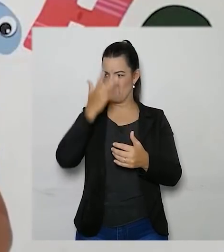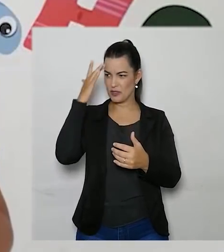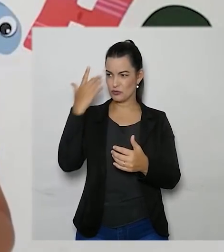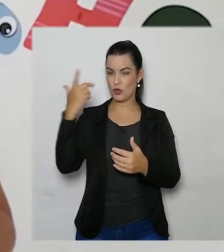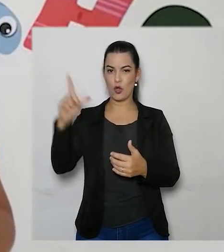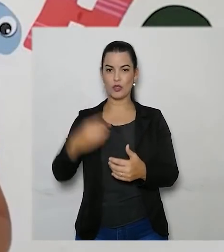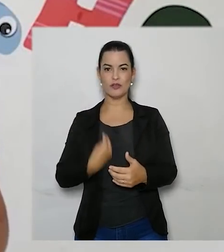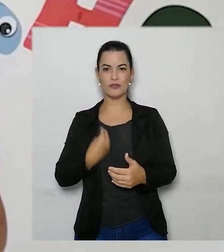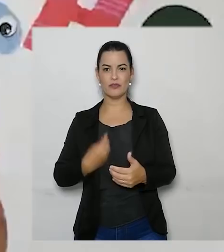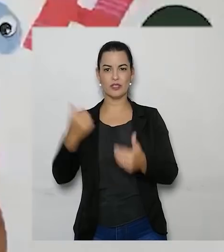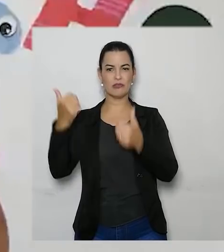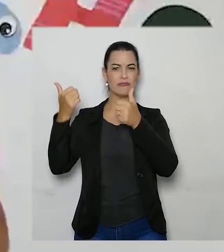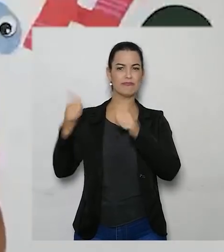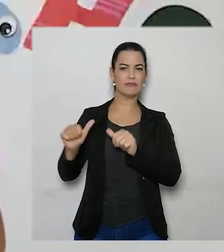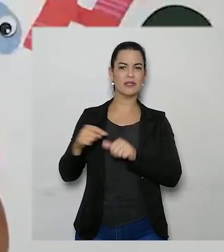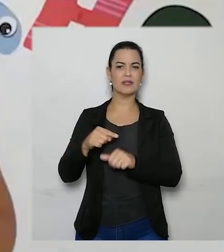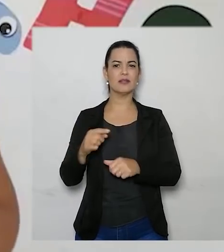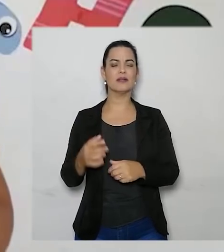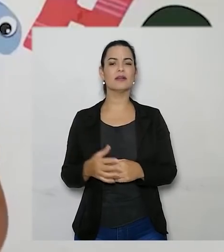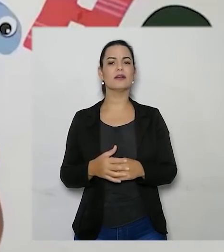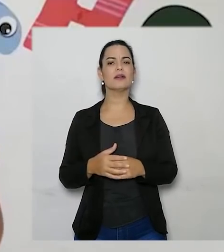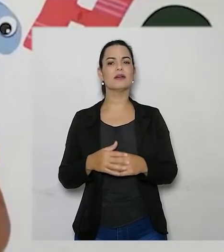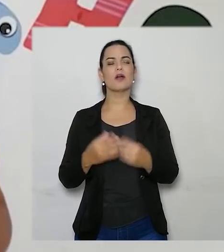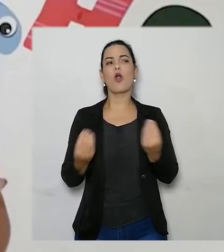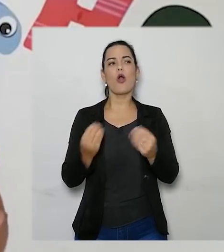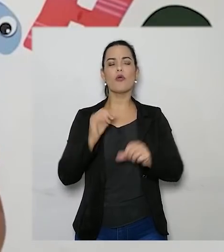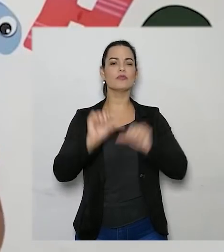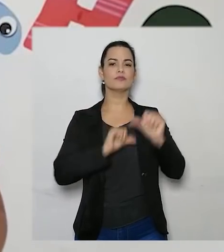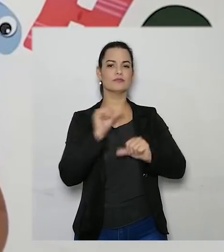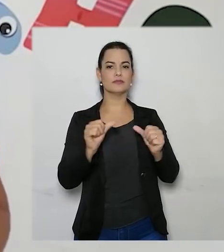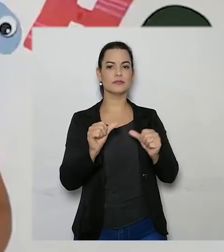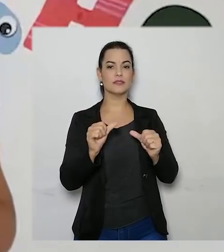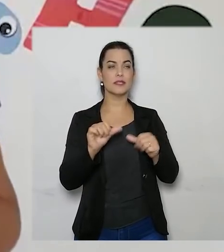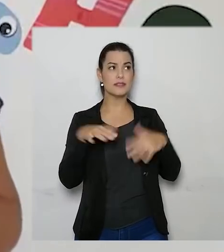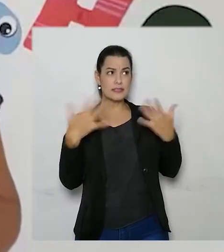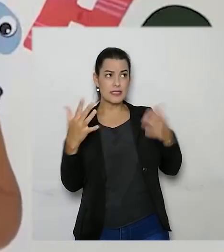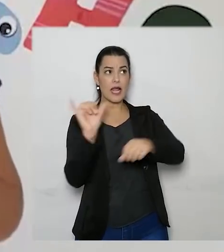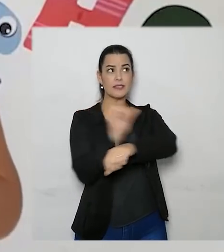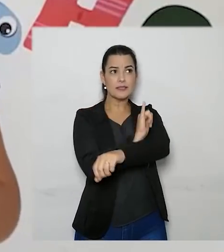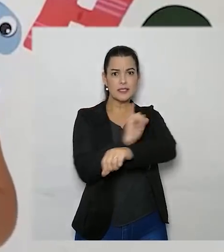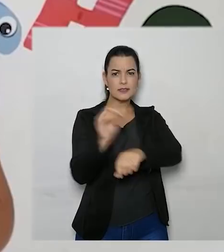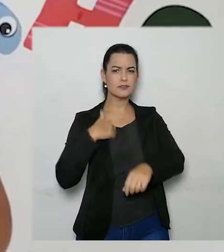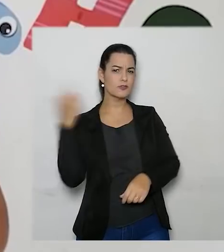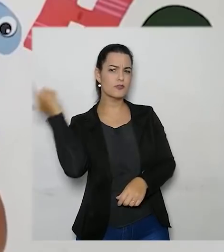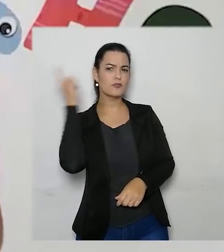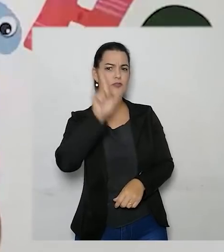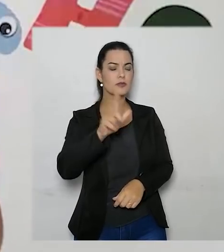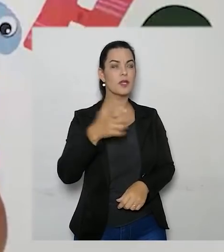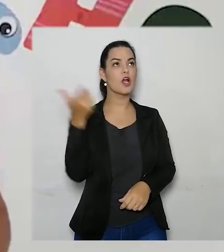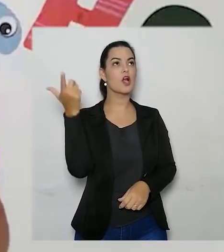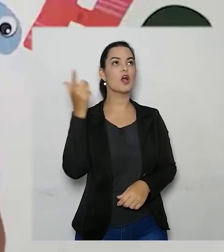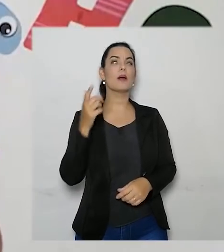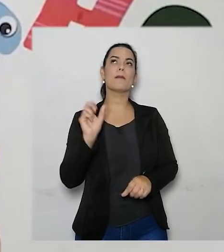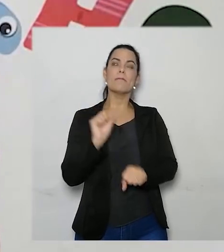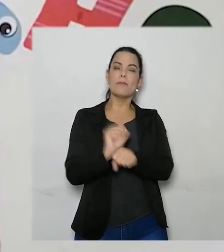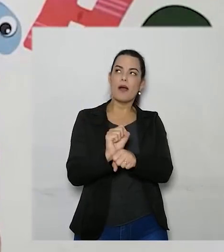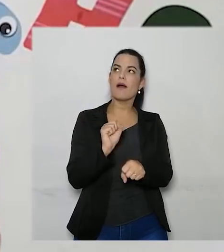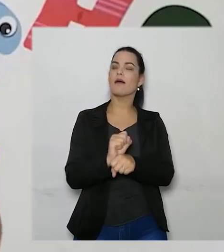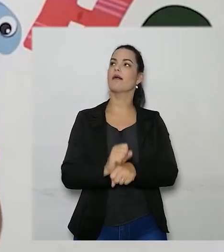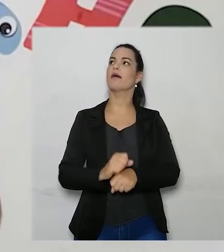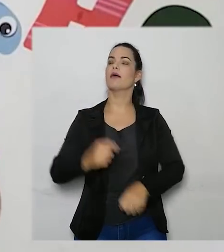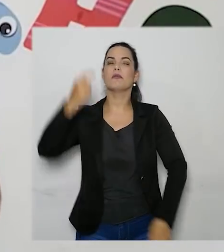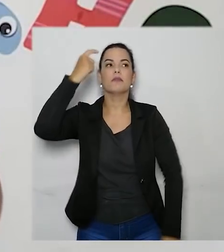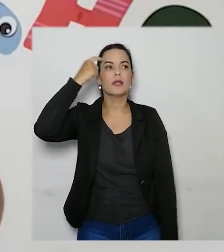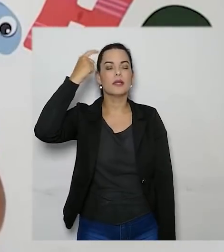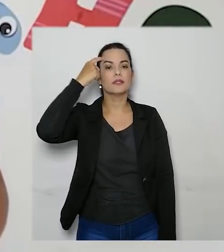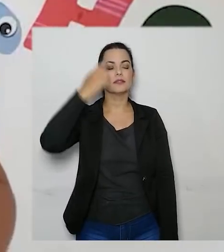mudar? Será que eu consigo criar alguma estratégia para respirar, parar um